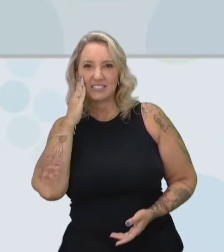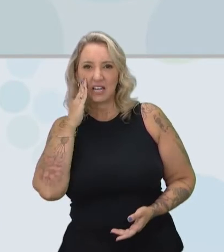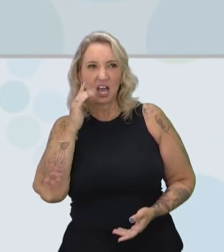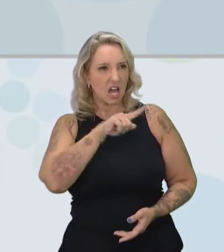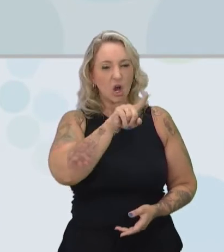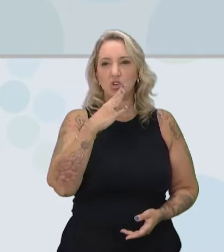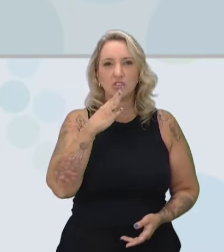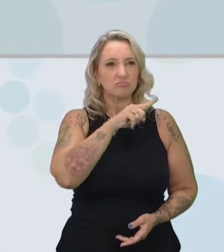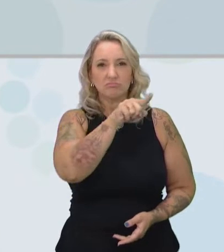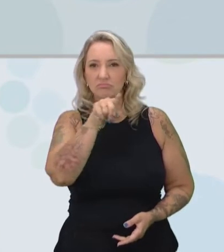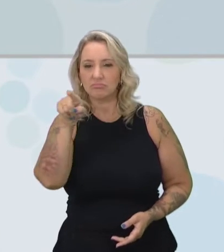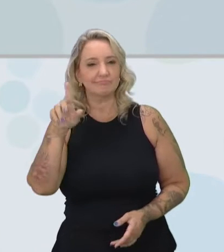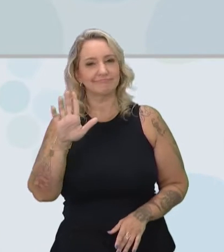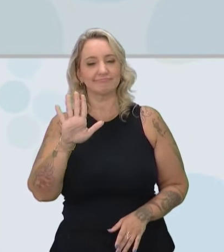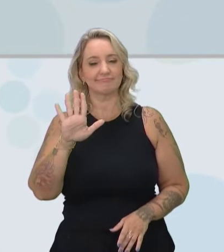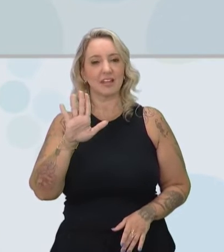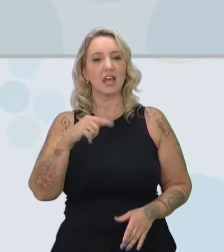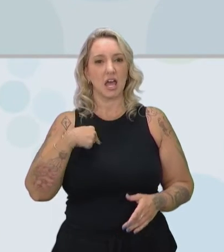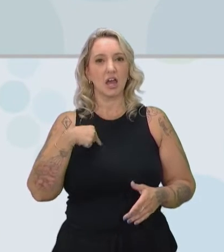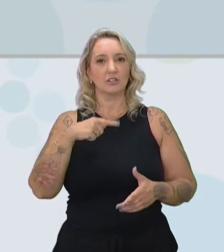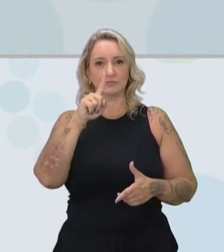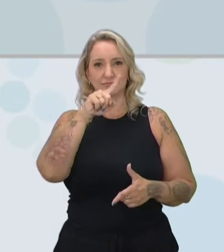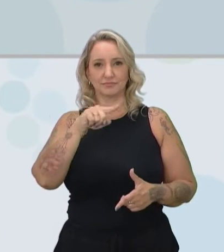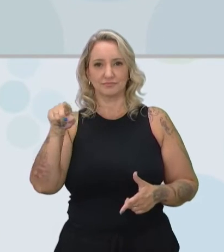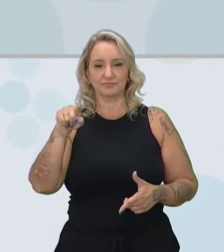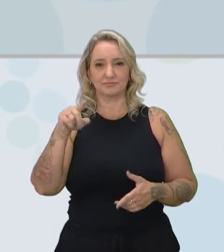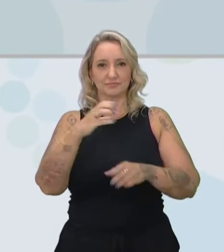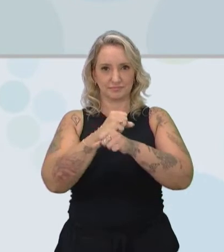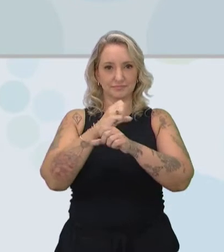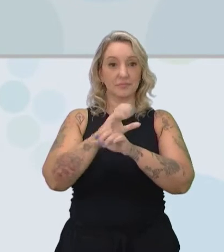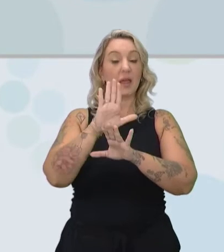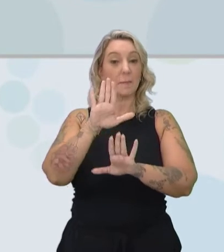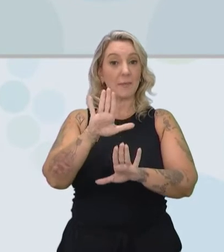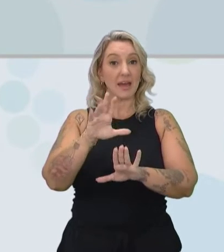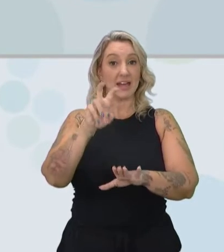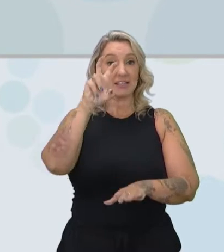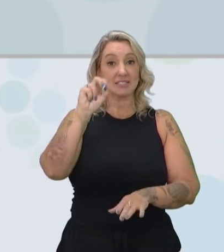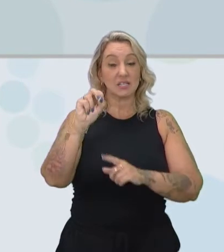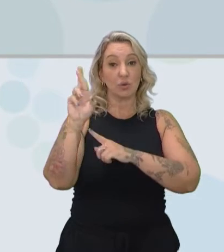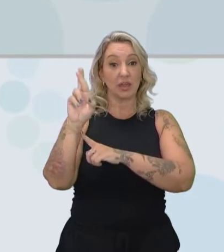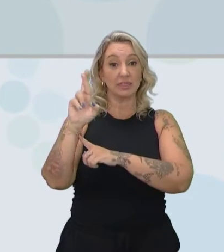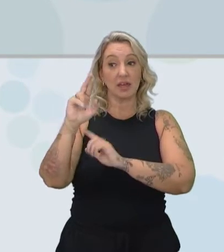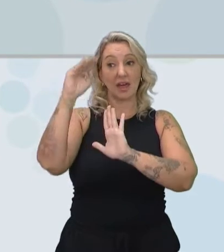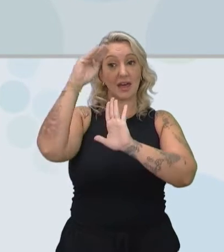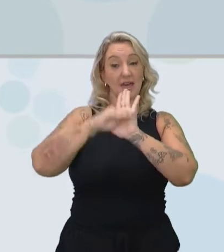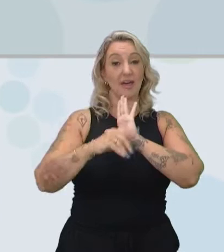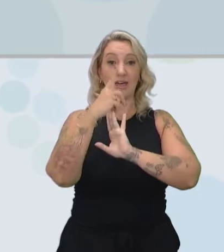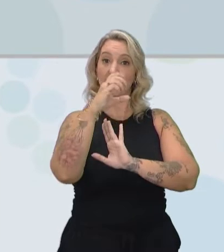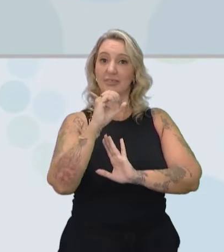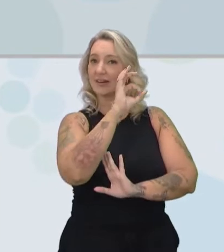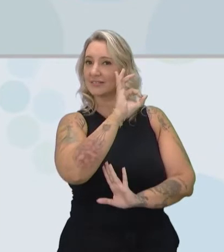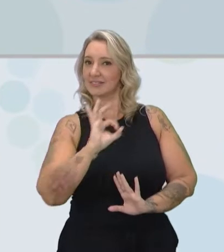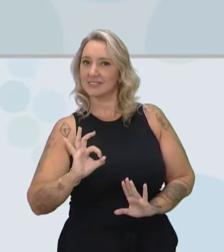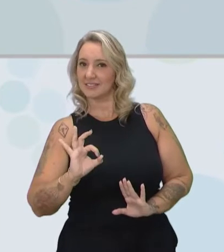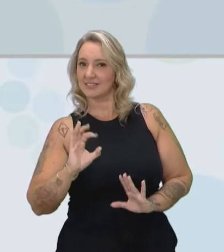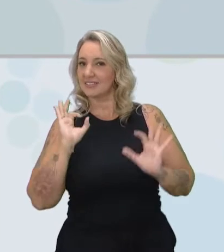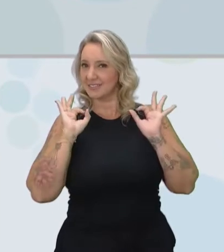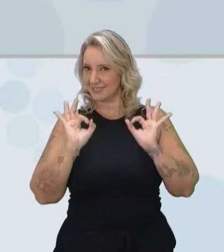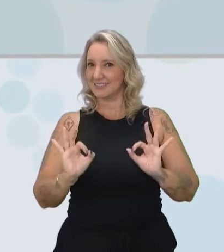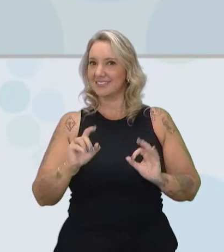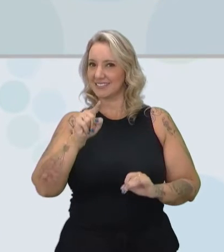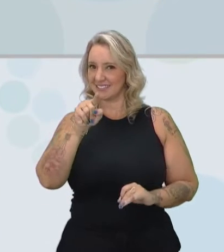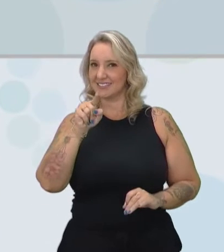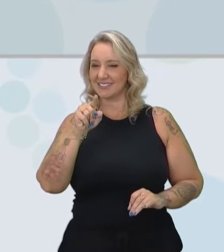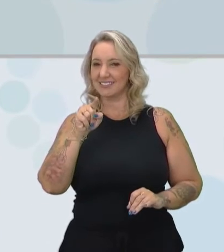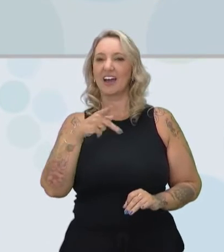não, eu vou fazer a continha, claro, mas R$50, 10%, com certeza você está aí,